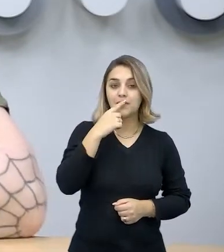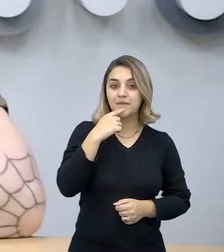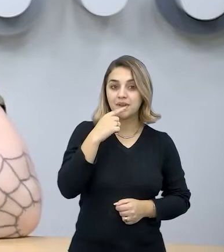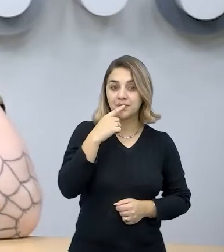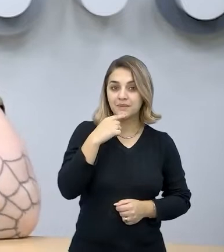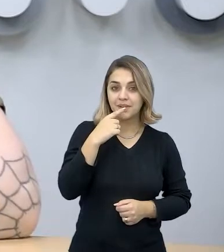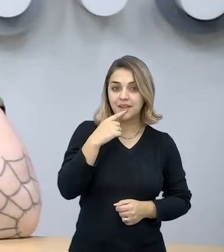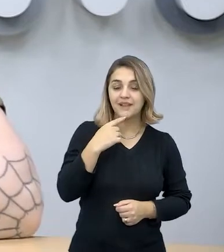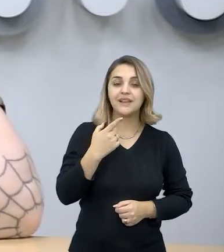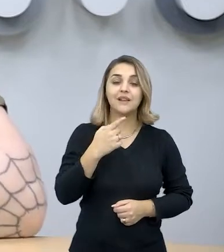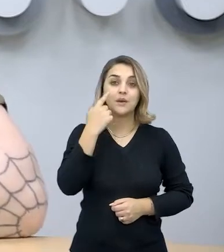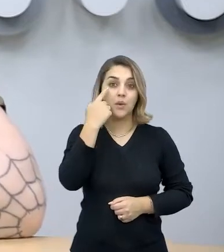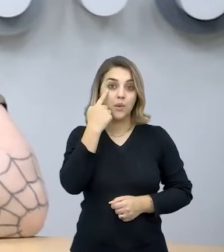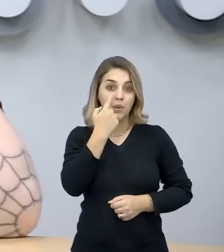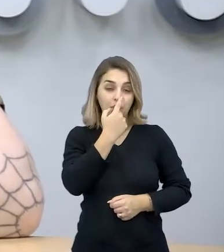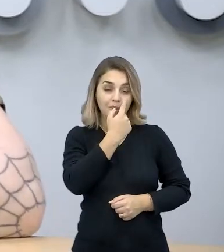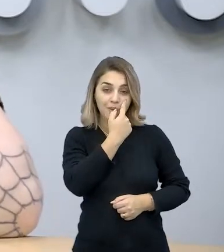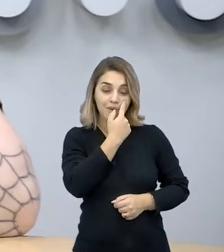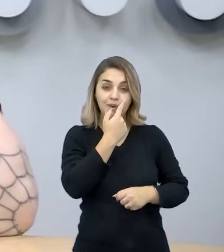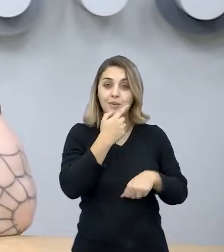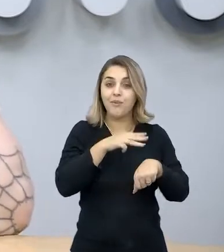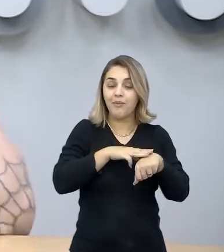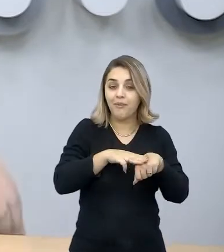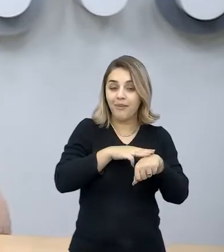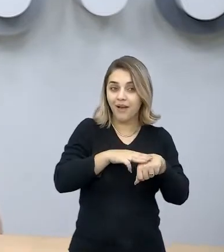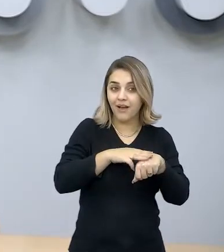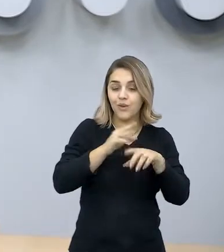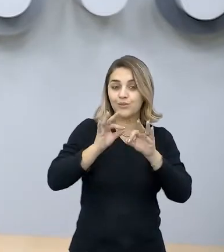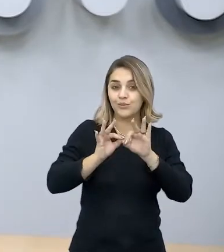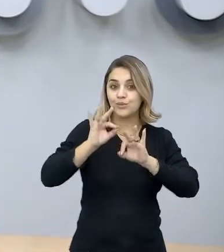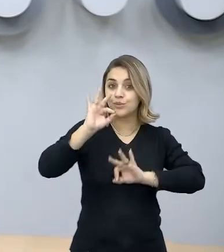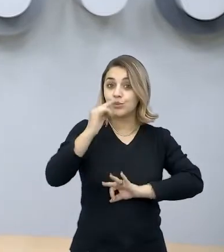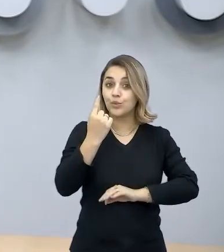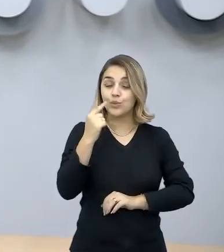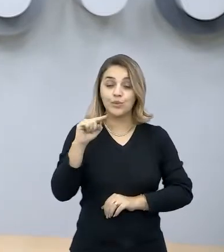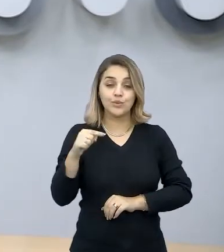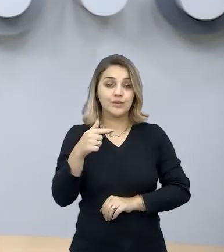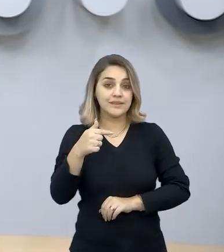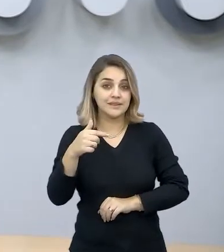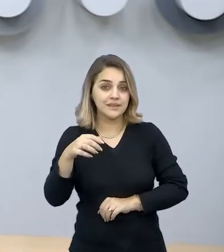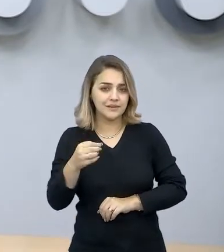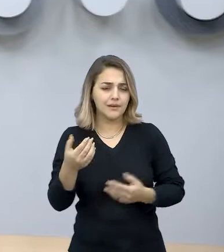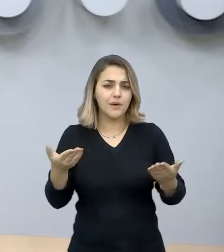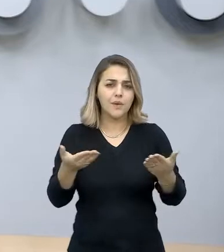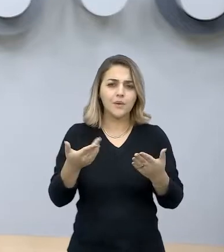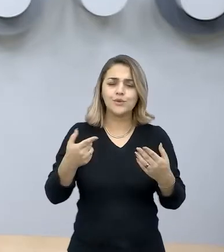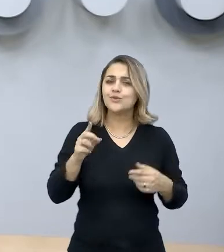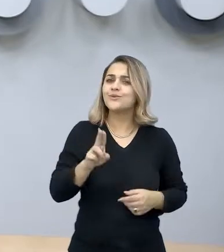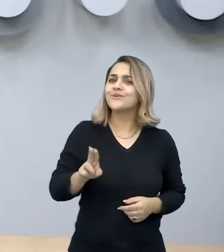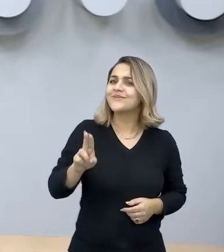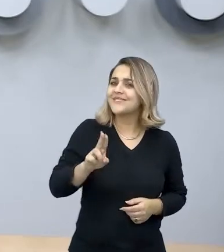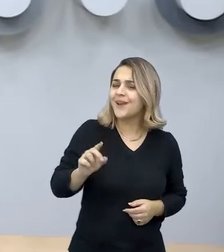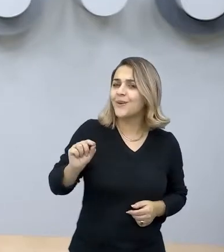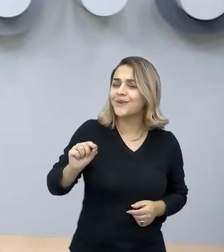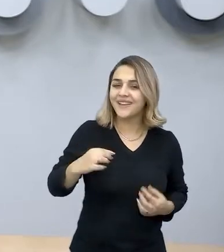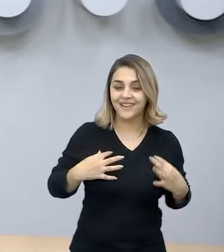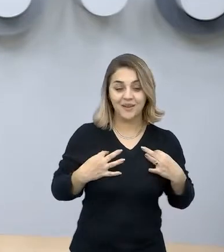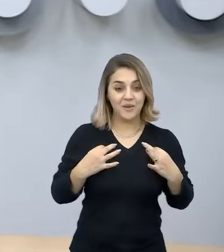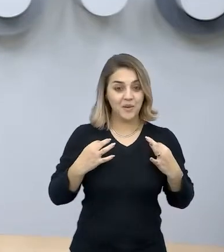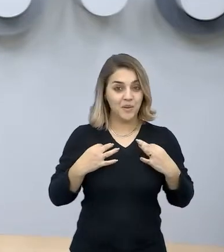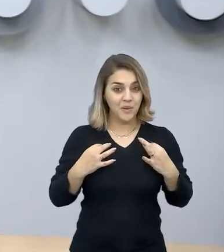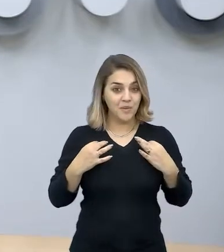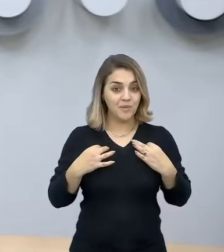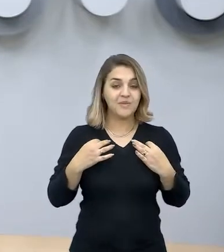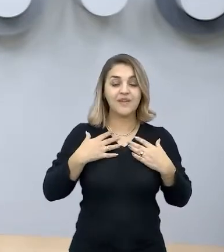tenho 1,70 de altura e hoje eu estou vestindo uma calça jeans azul e uma blusa de manga curta de